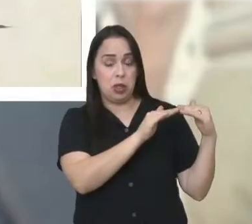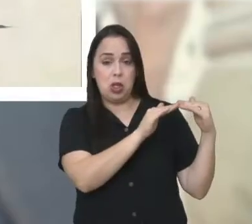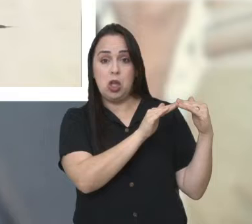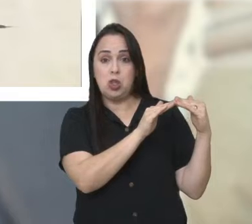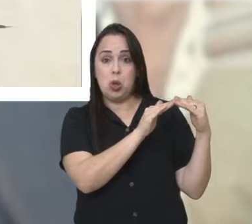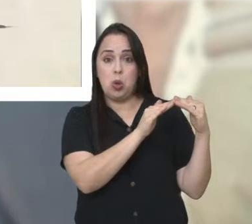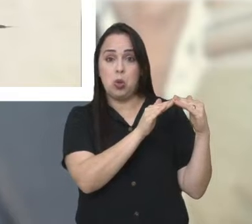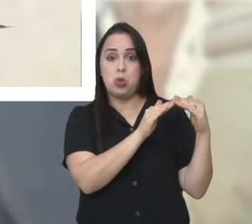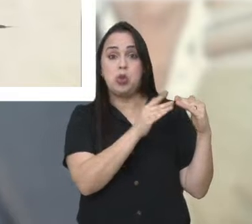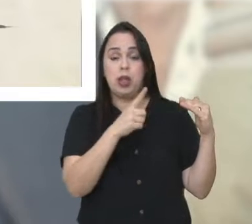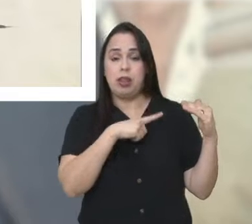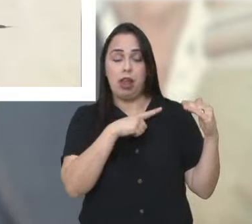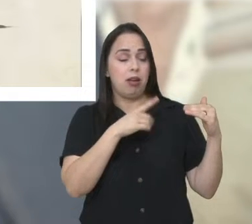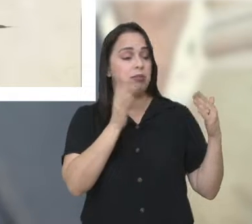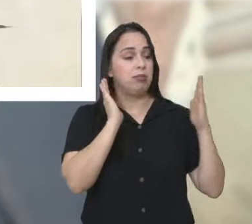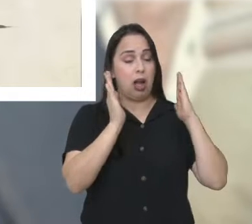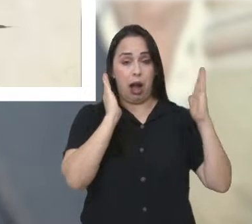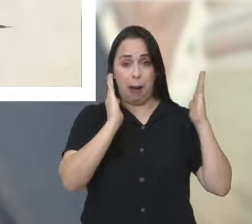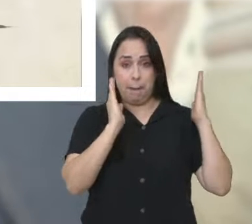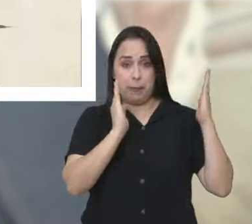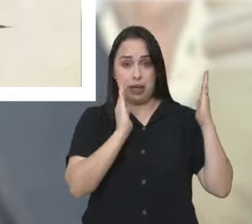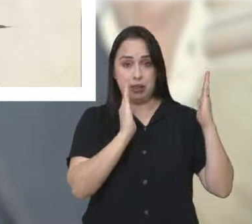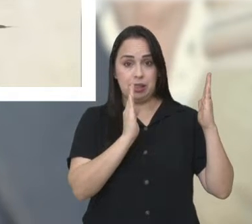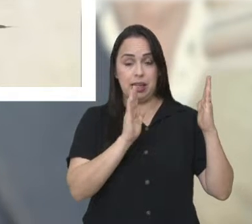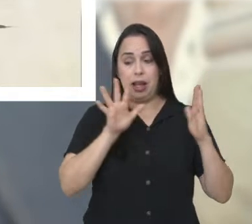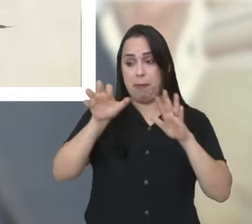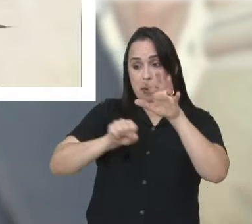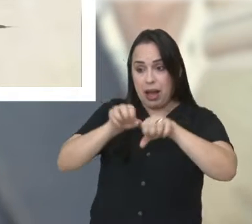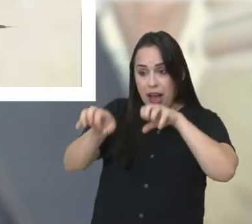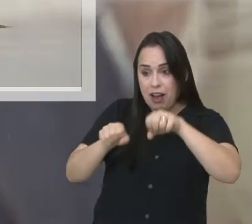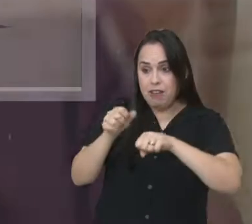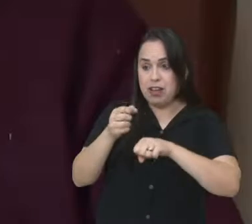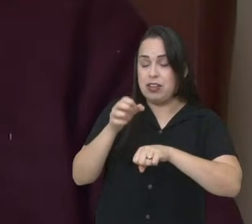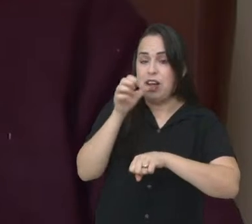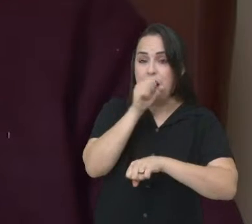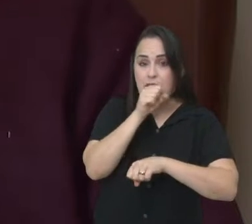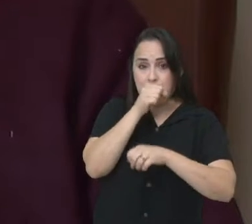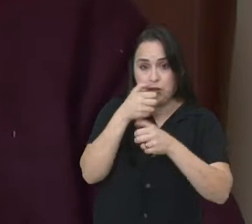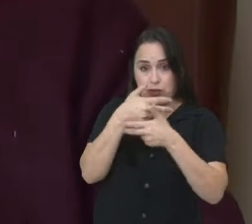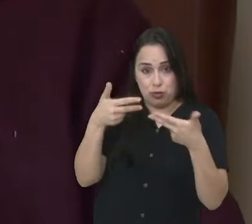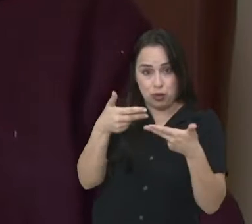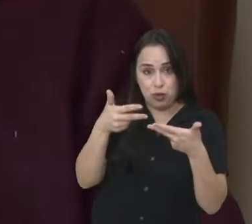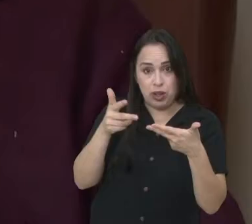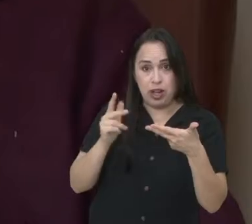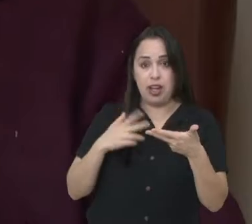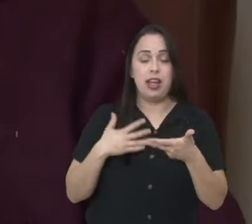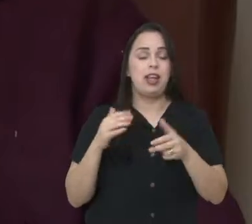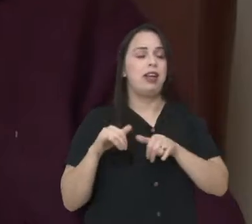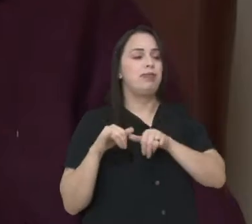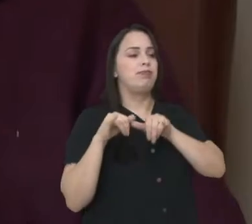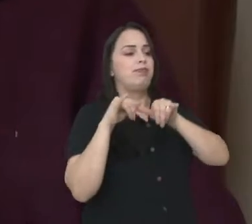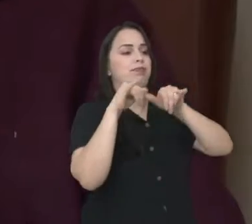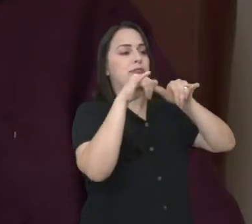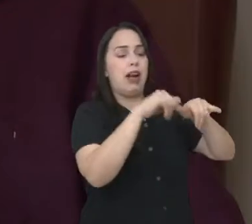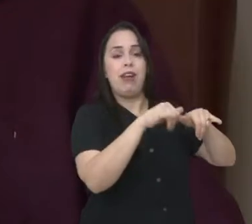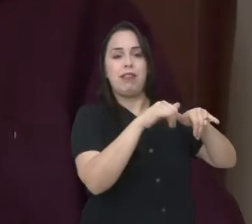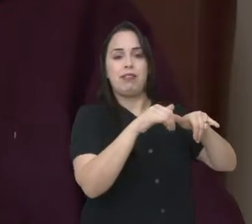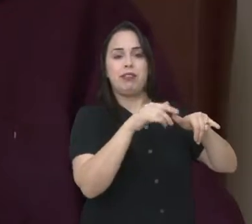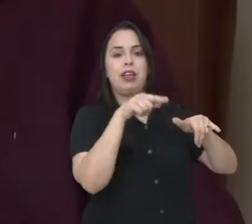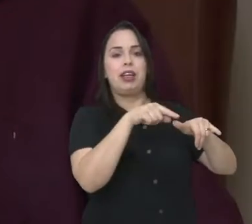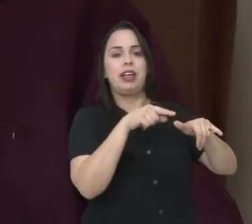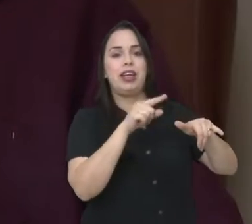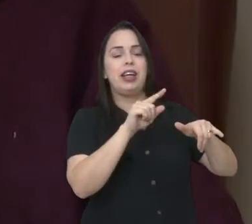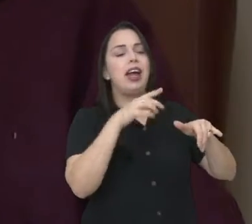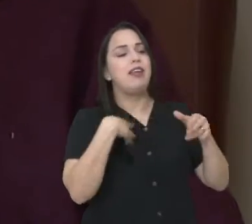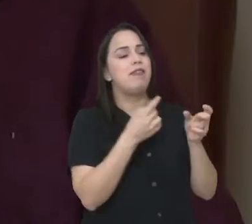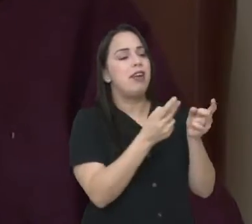caminhão, então ele pegava as frutas, levava na sexta-feira à tarde no mercado e no sábado, de madrugada, a gente ia para vender as